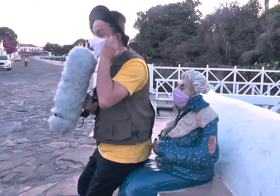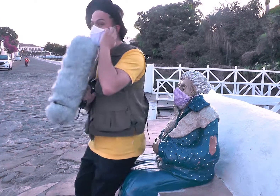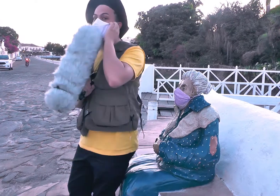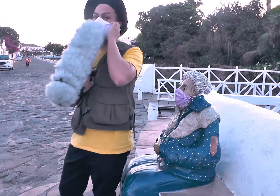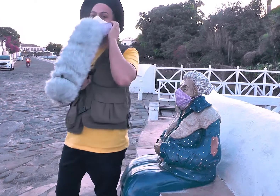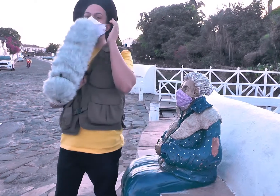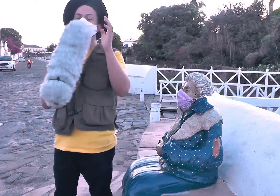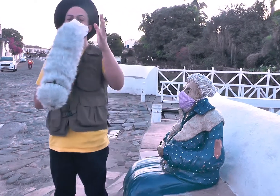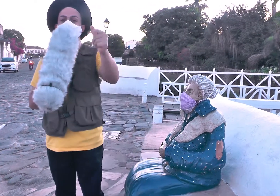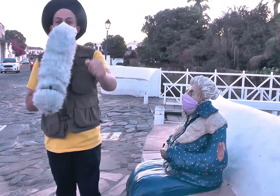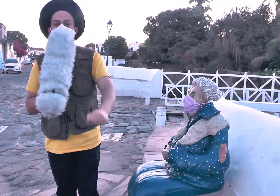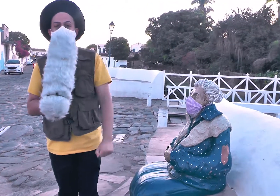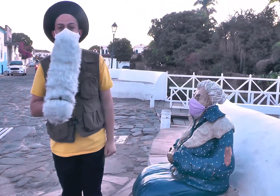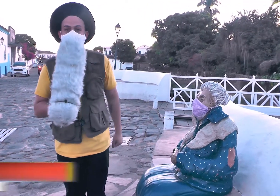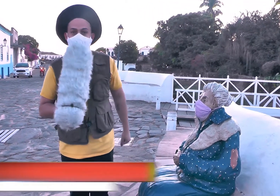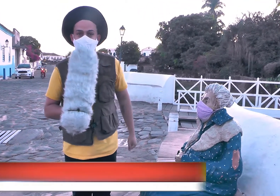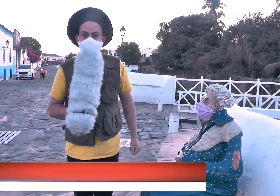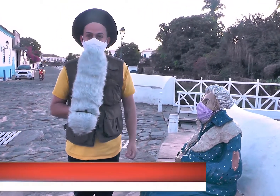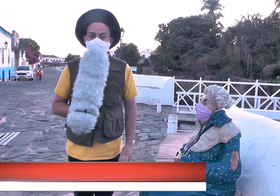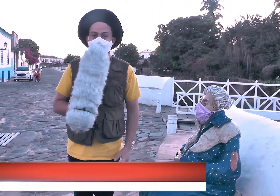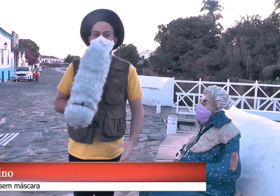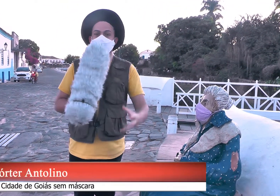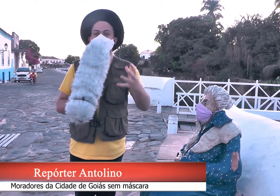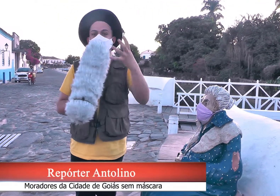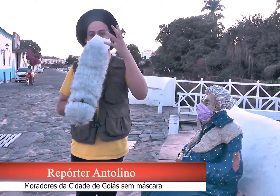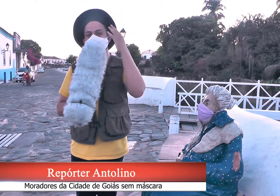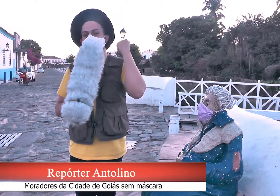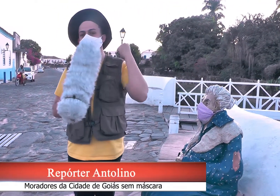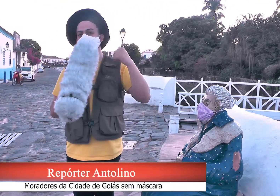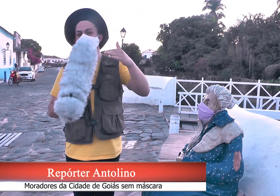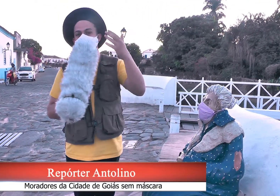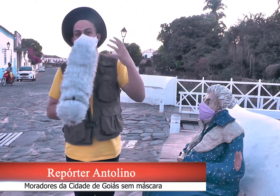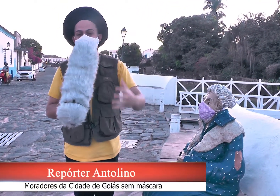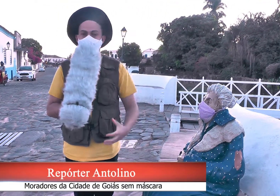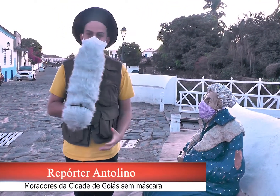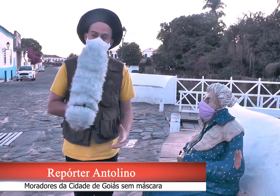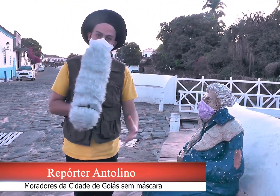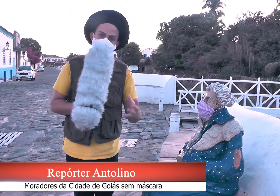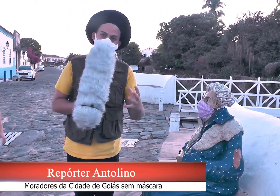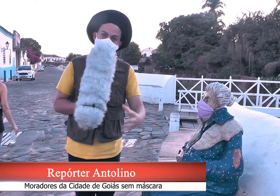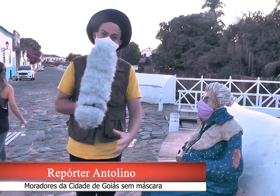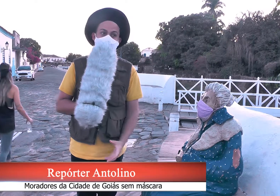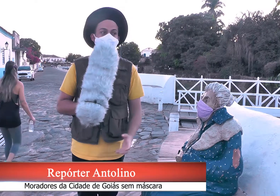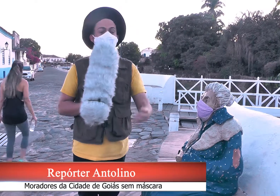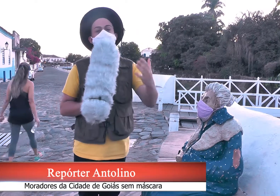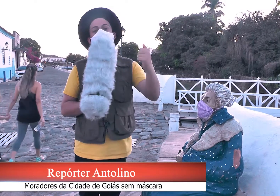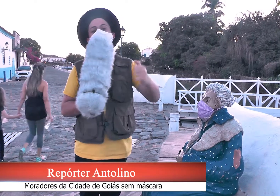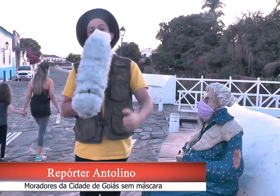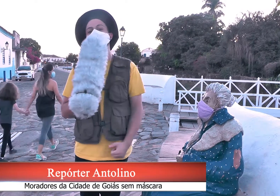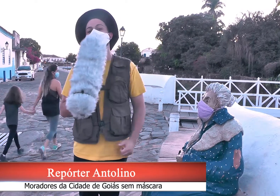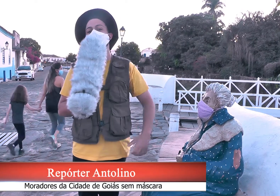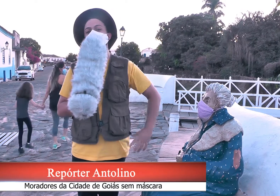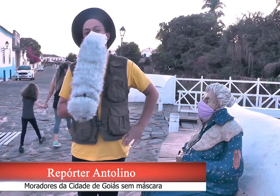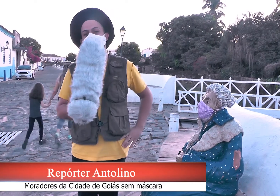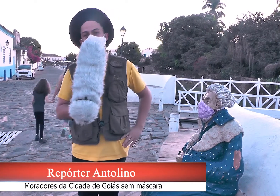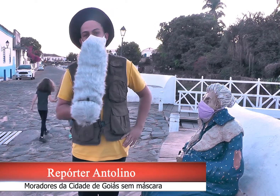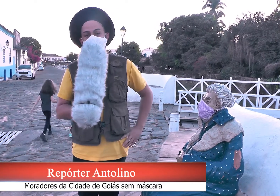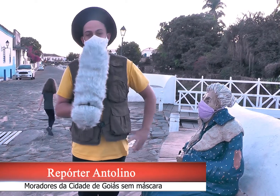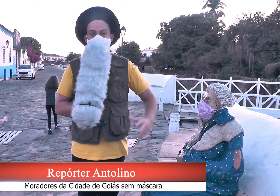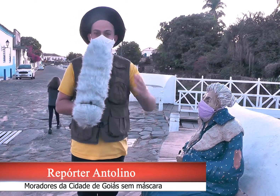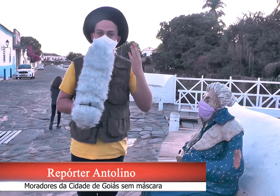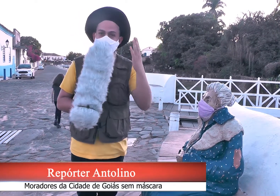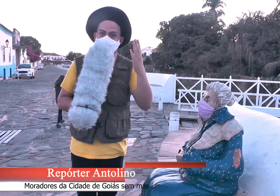É isso mesmo, João. A gente está aqui na cidade de Goiás. Esse povo vilaboense, a gente está recebendo algumas notícias que não estão usando